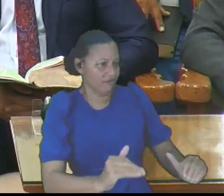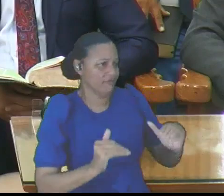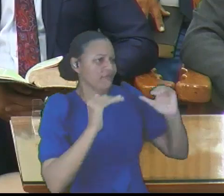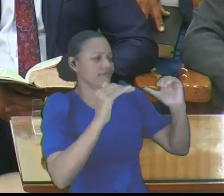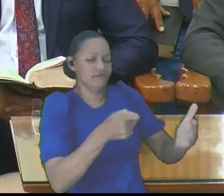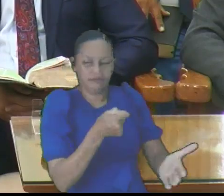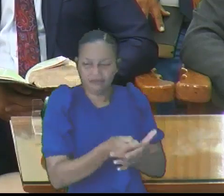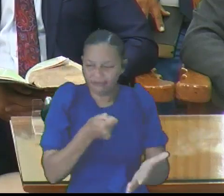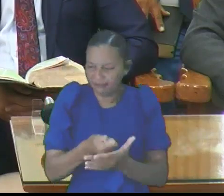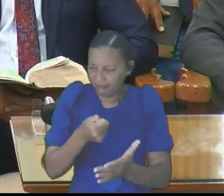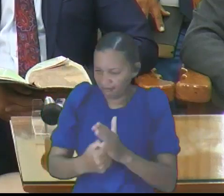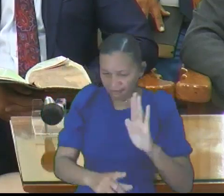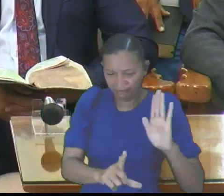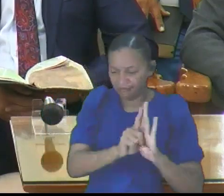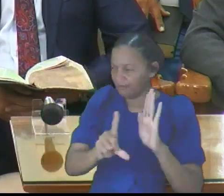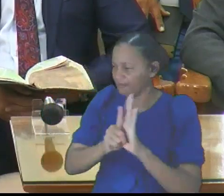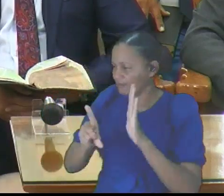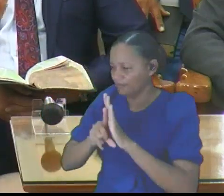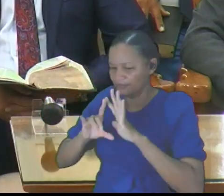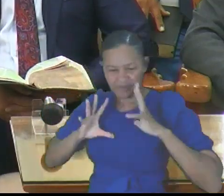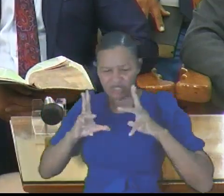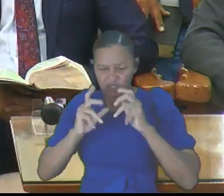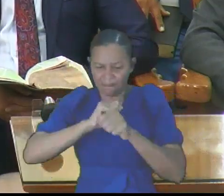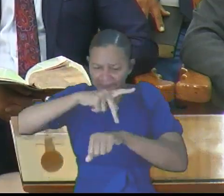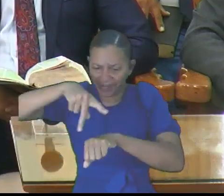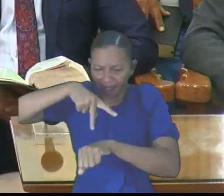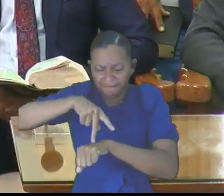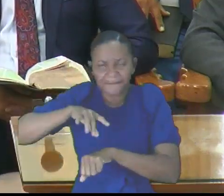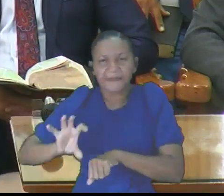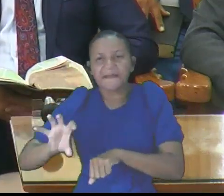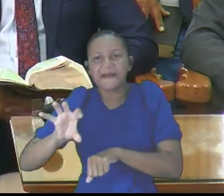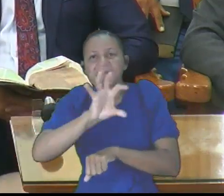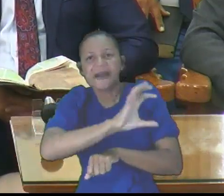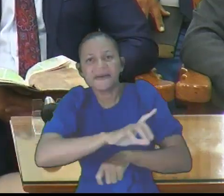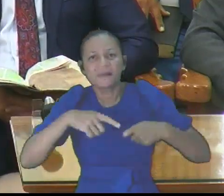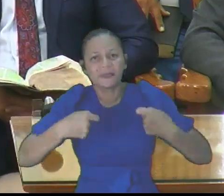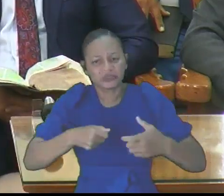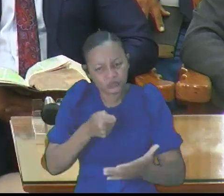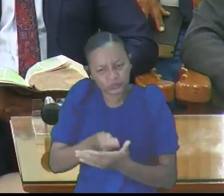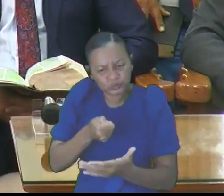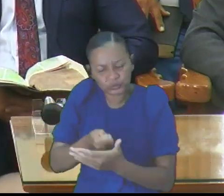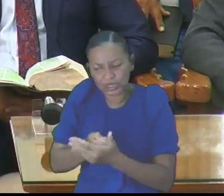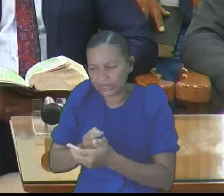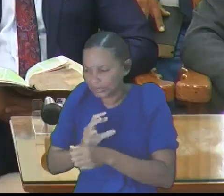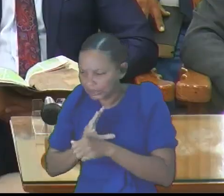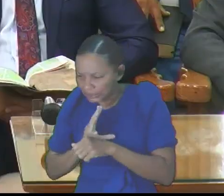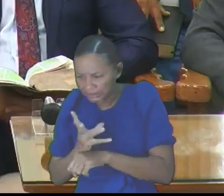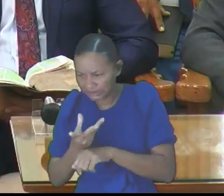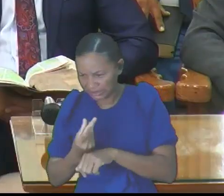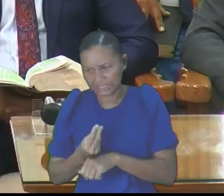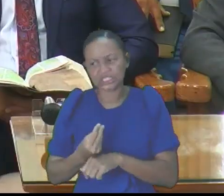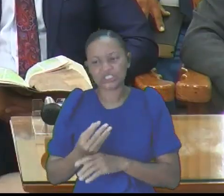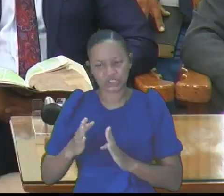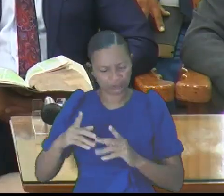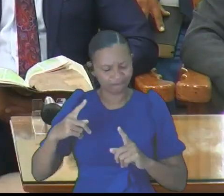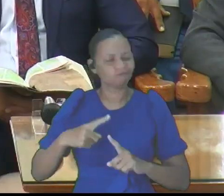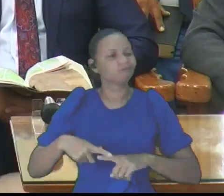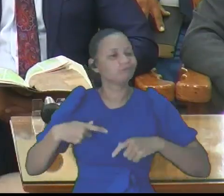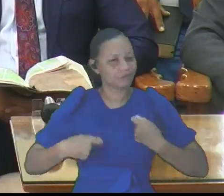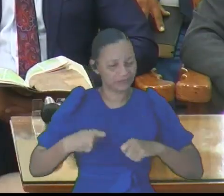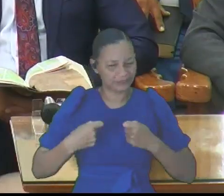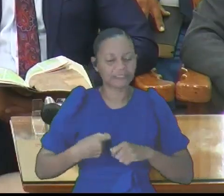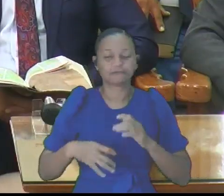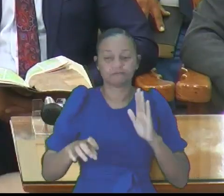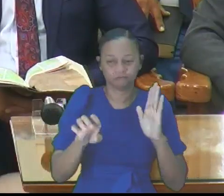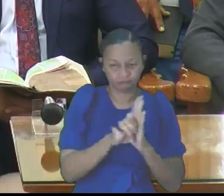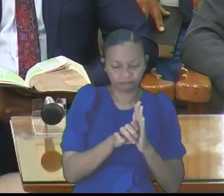que as leis de todos os países do mundo exigem que a igreja, para funcionar, precisa de ter o